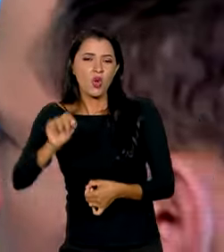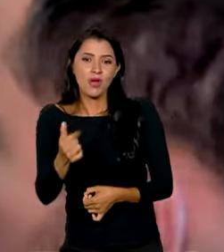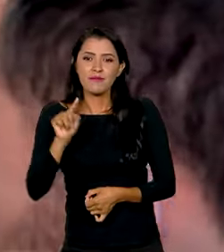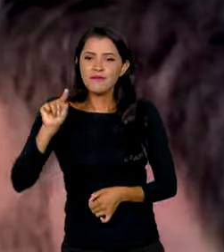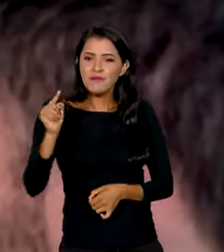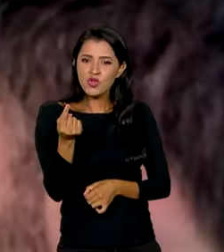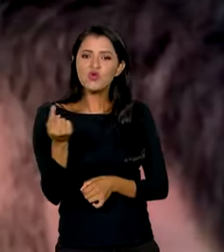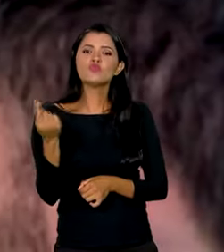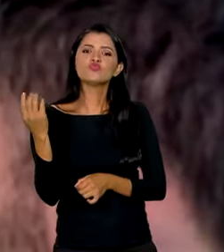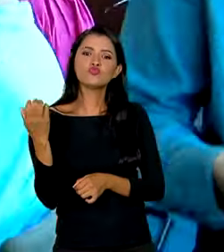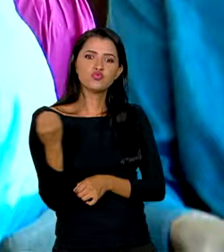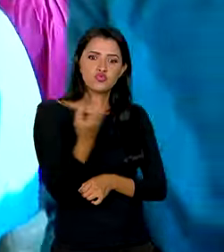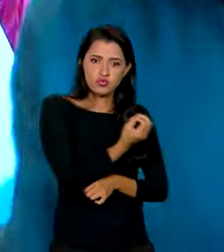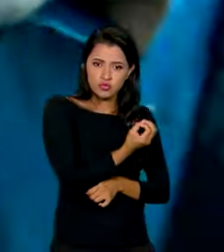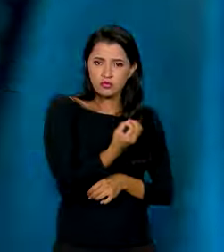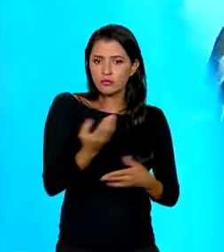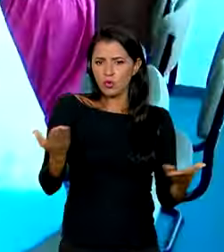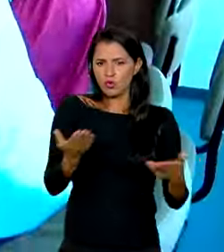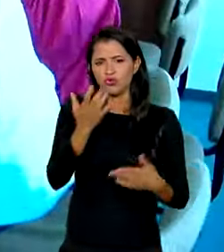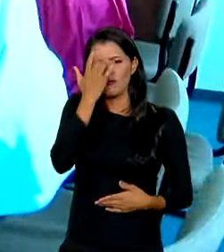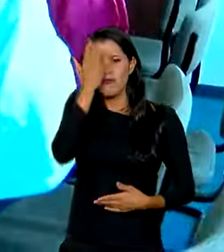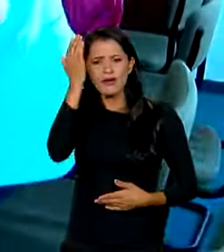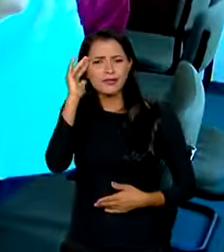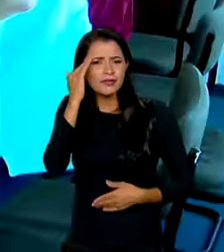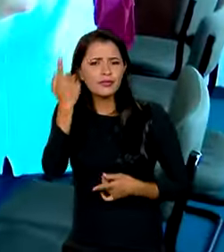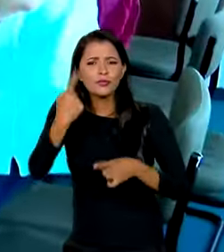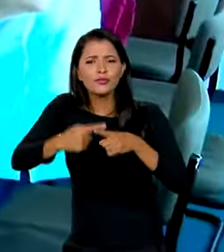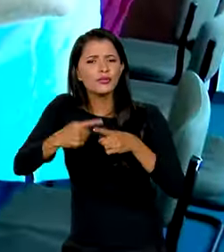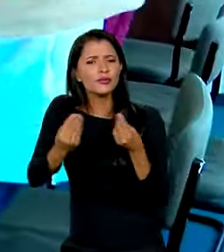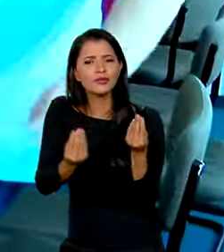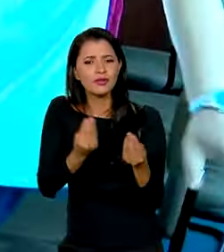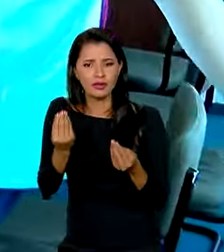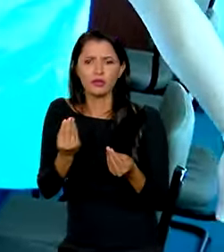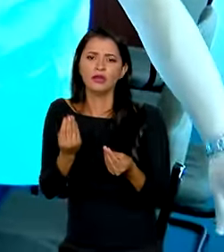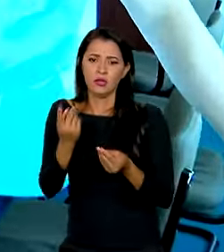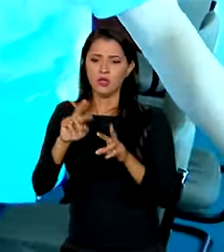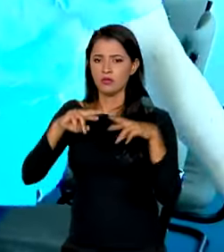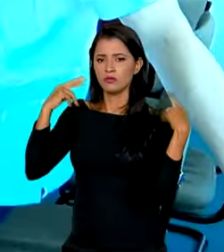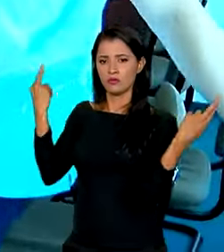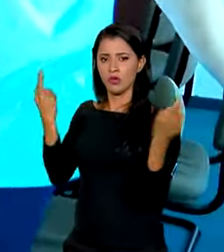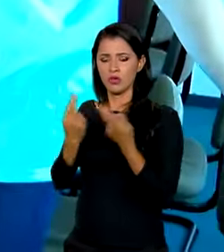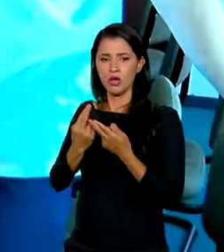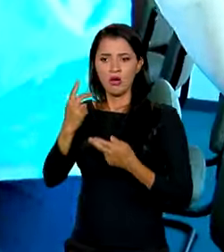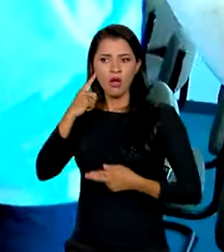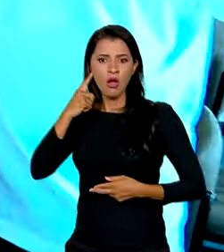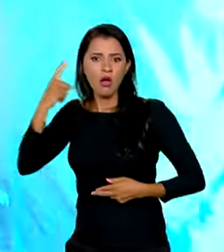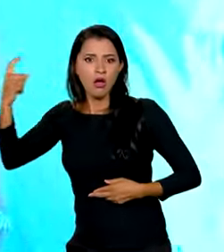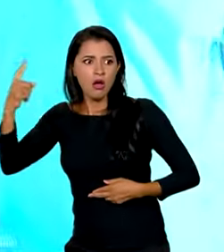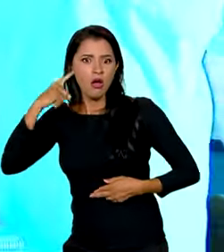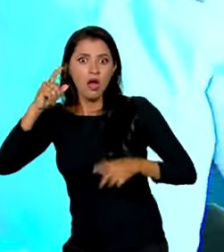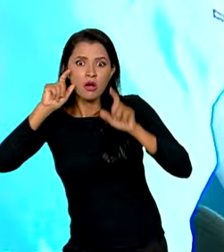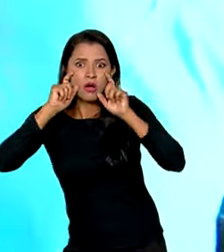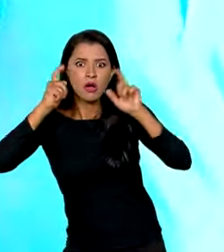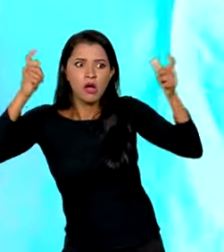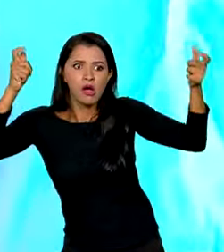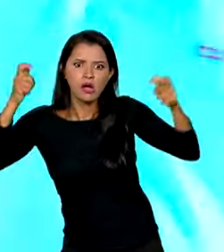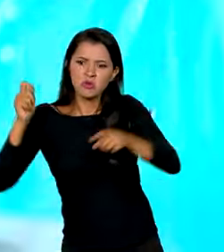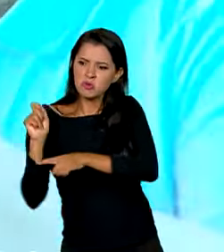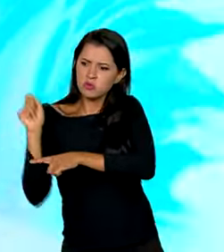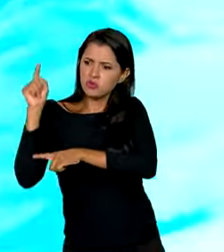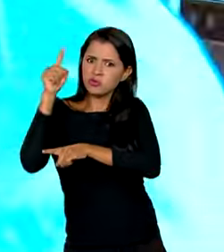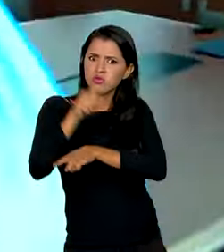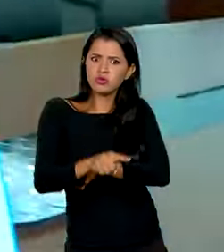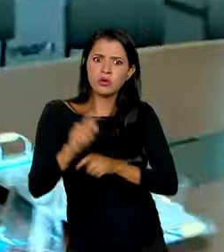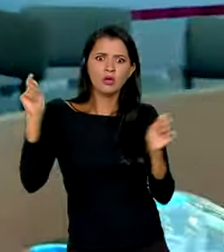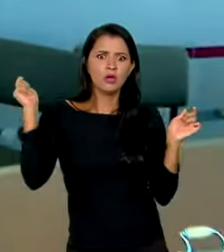e hoje foi fácil entender o porquê dessa decisão. No meio de uma reunião, tocou a sirene que alerta para um ataque iminente